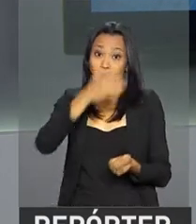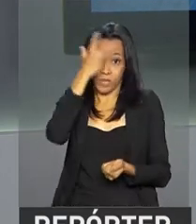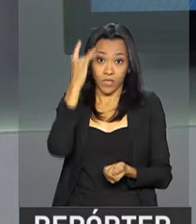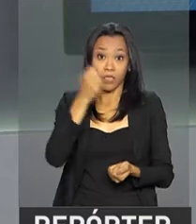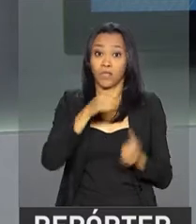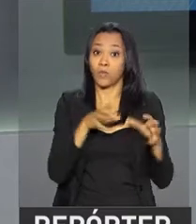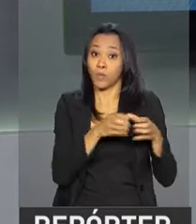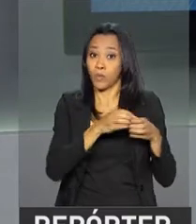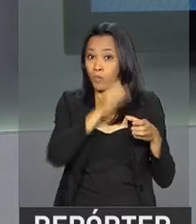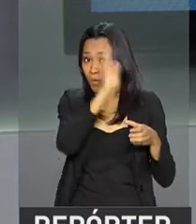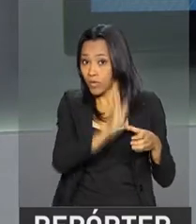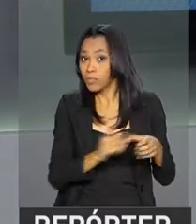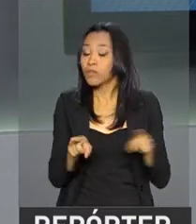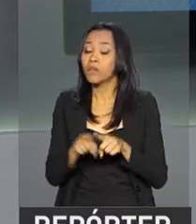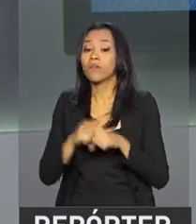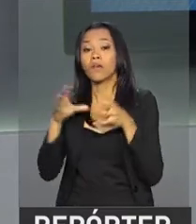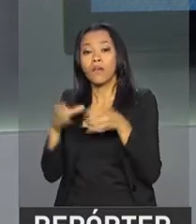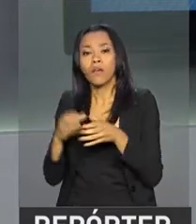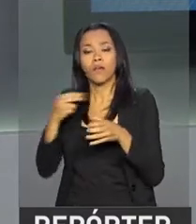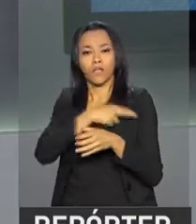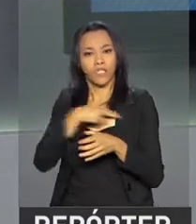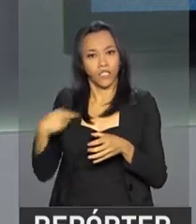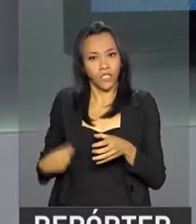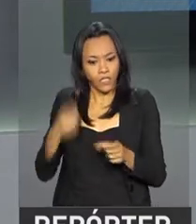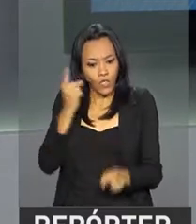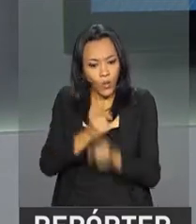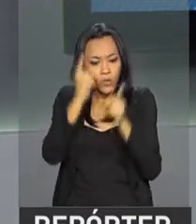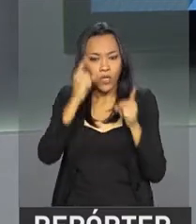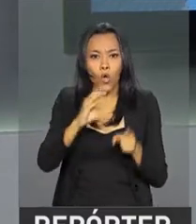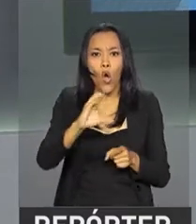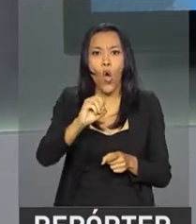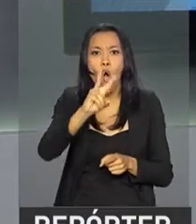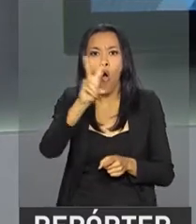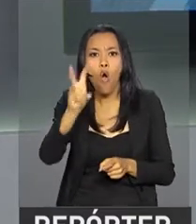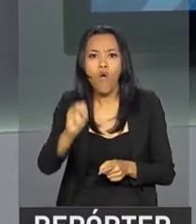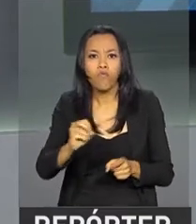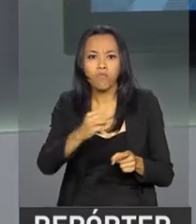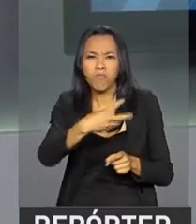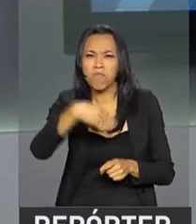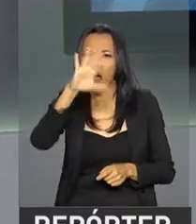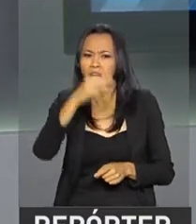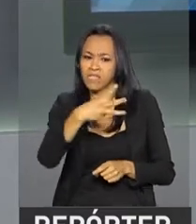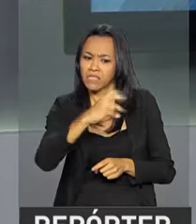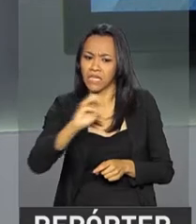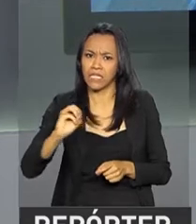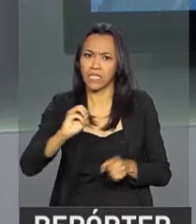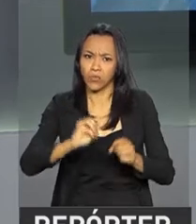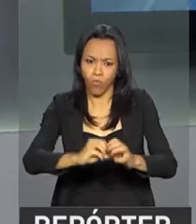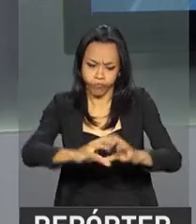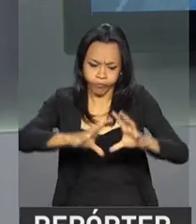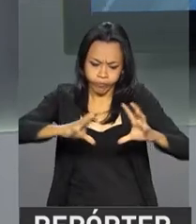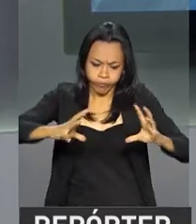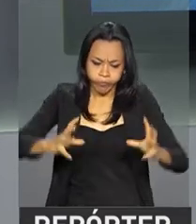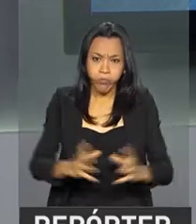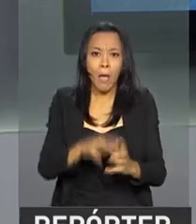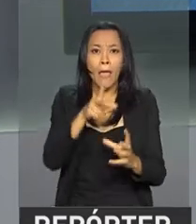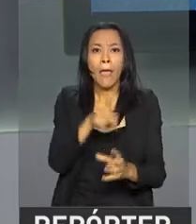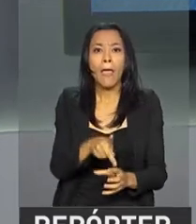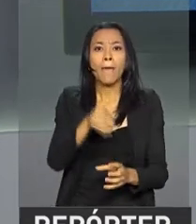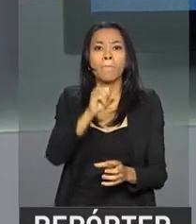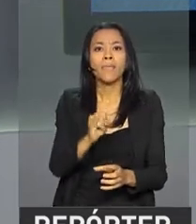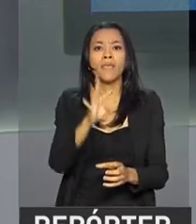e chineses encontraram mais de 300 ovos e centenas de restos de esqueletos de pterossauros no noroeste da china